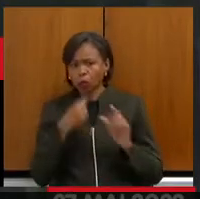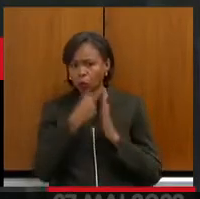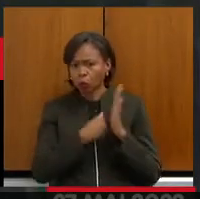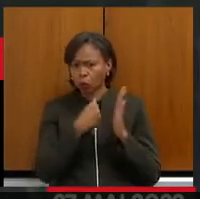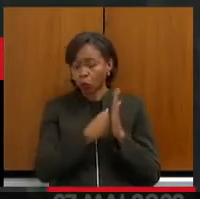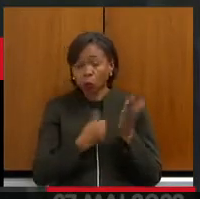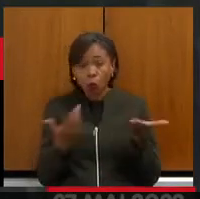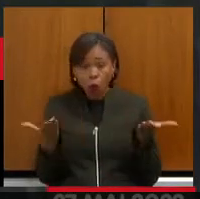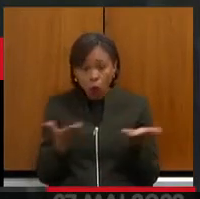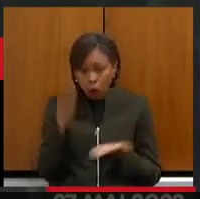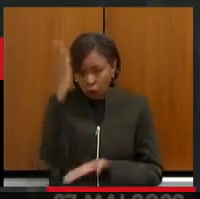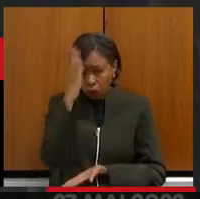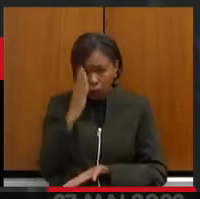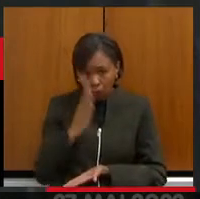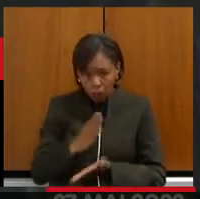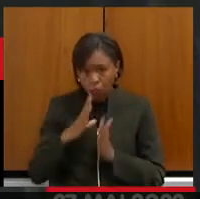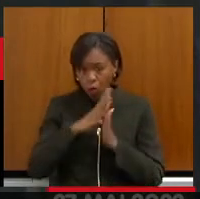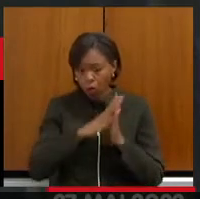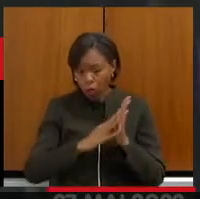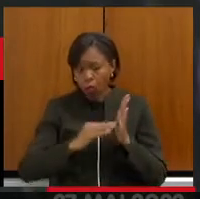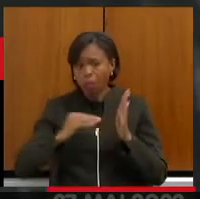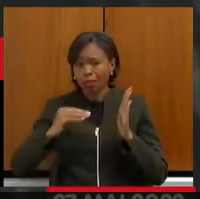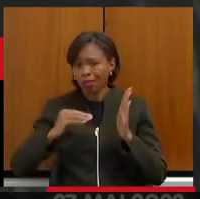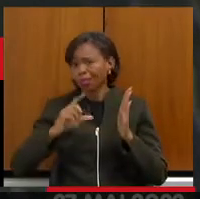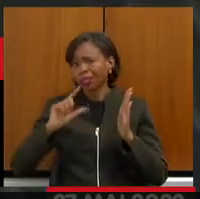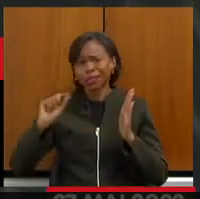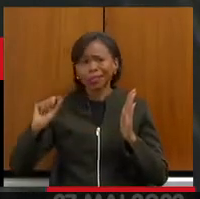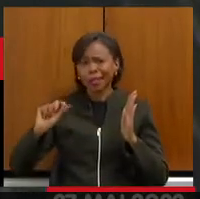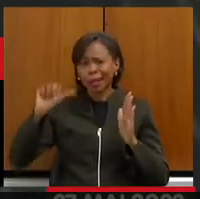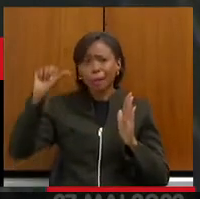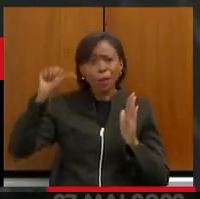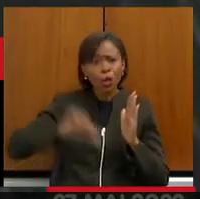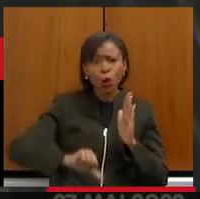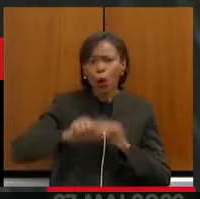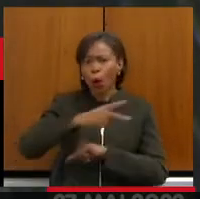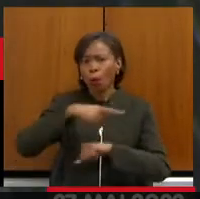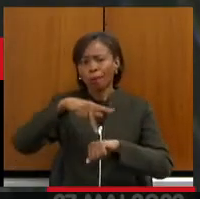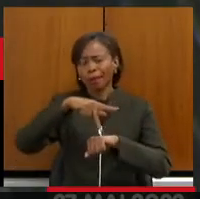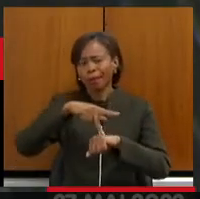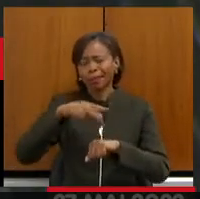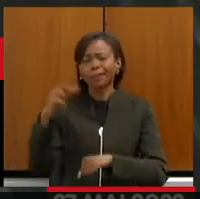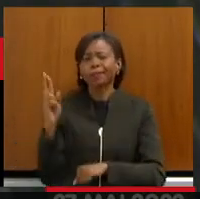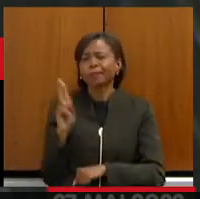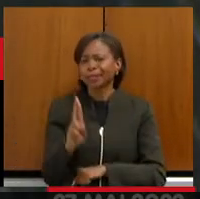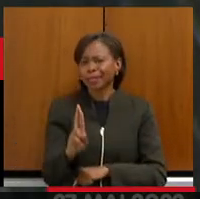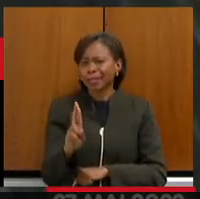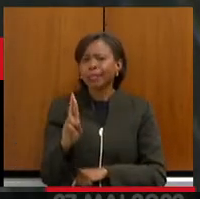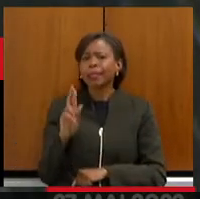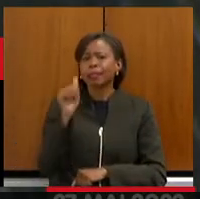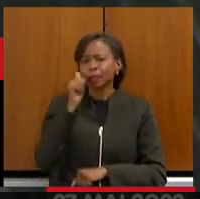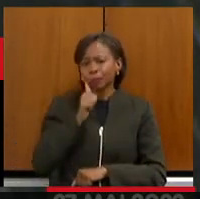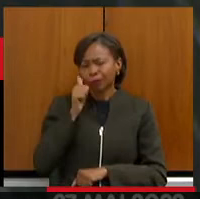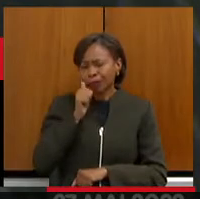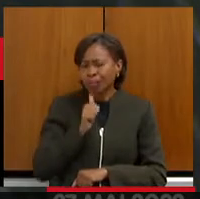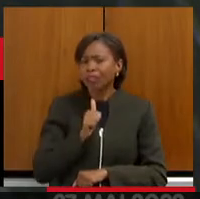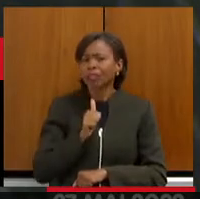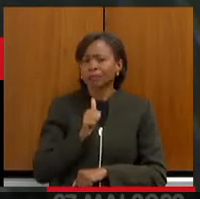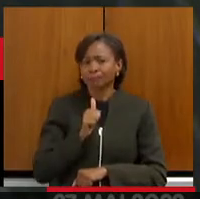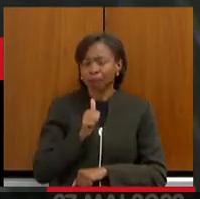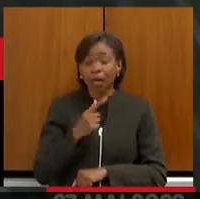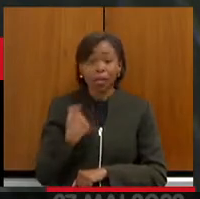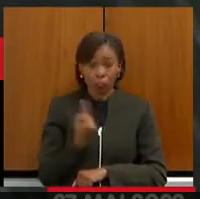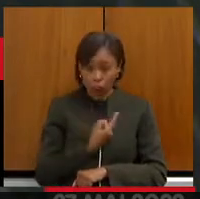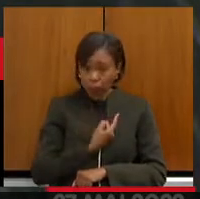Brasil hoje é um exemplo de um dos piores países na representatividade de mulheres e a